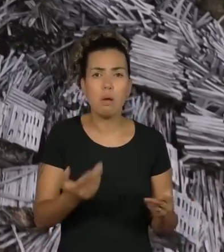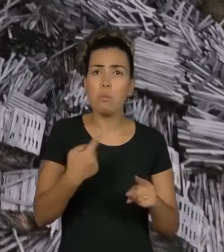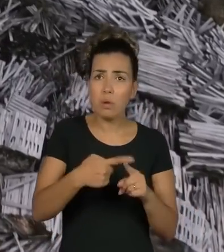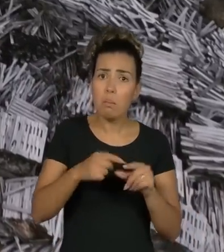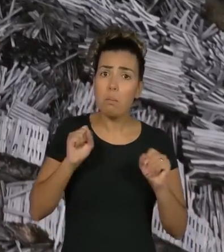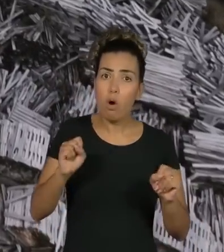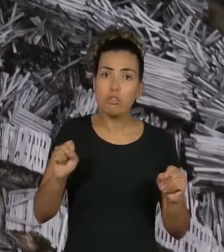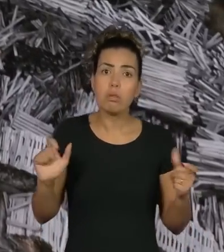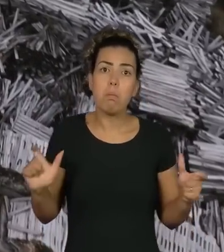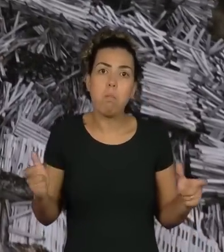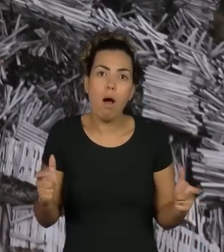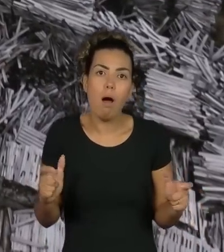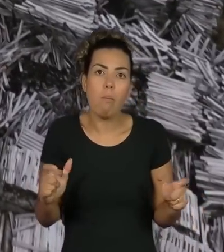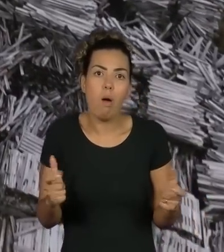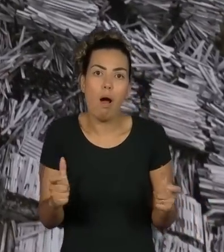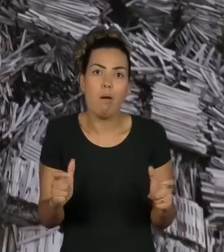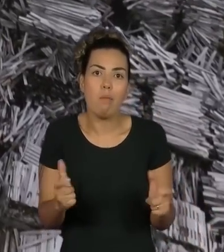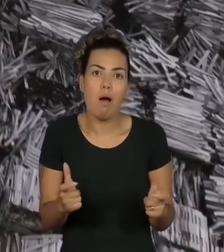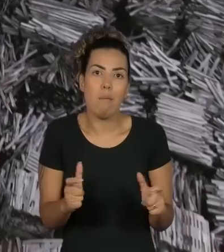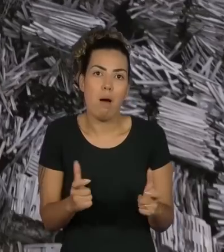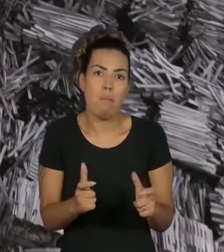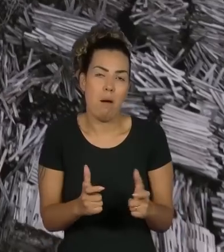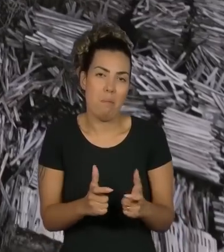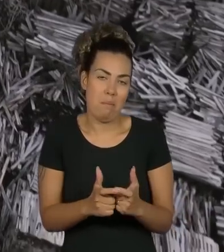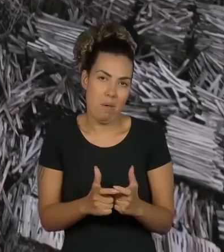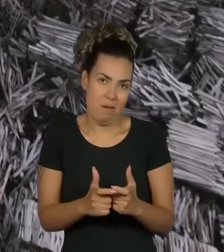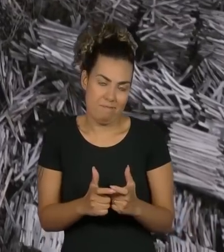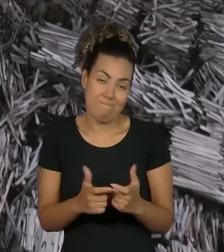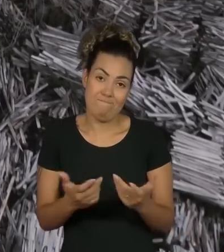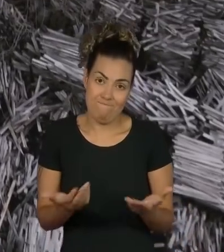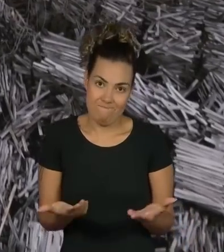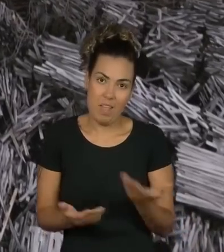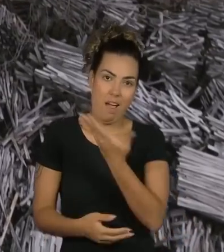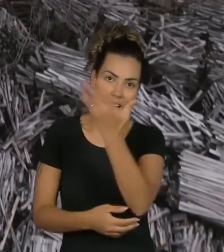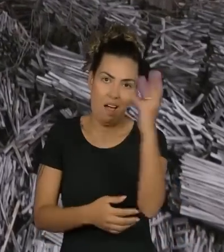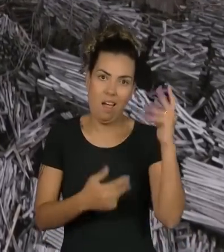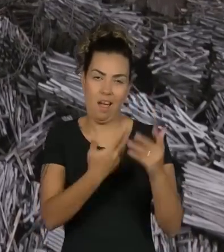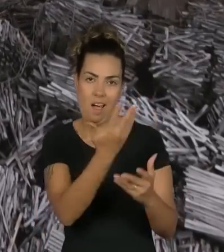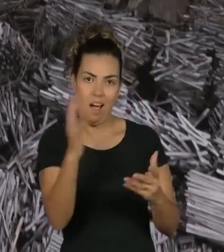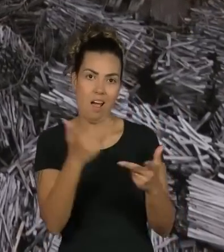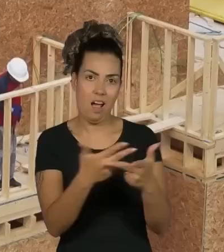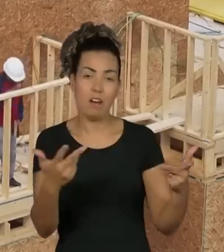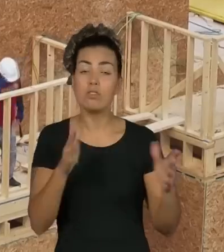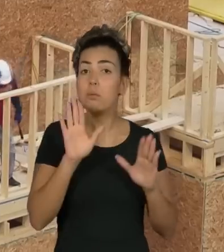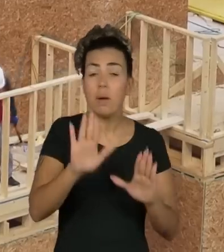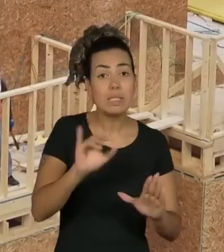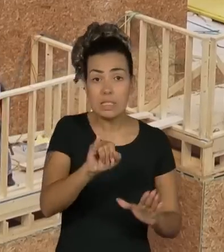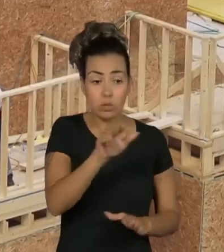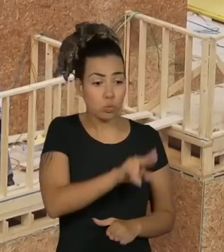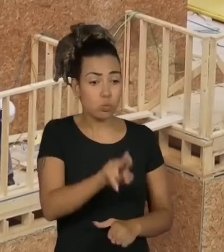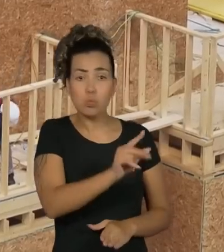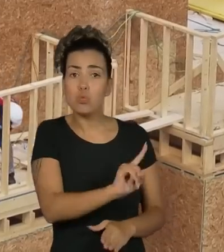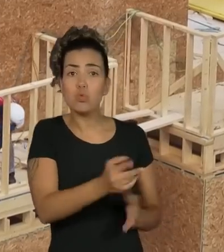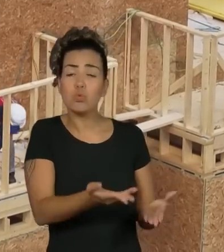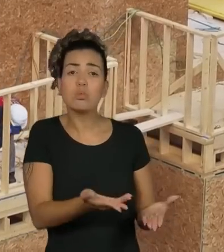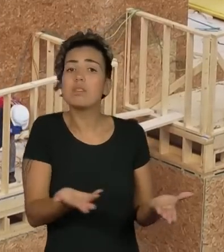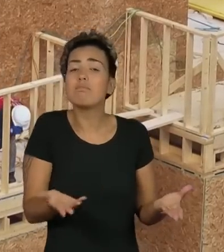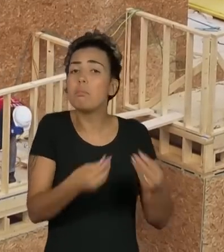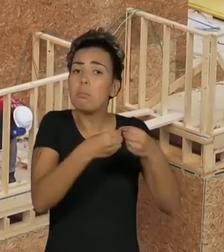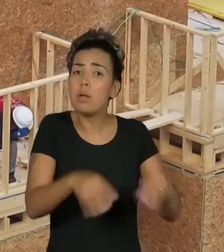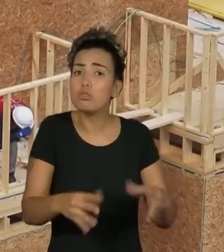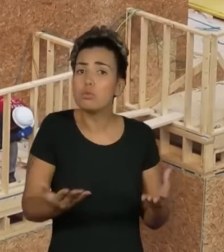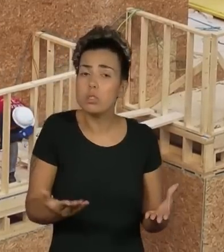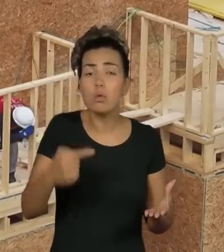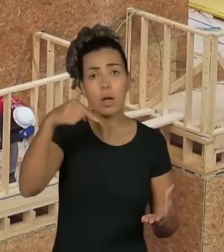demasia e perder boa parte das grandes vantagens que ela tem hoje. No Brasil, há